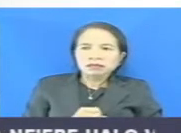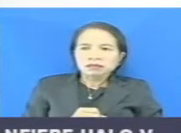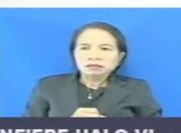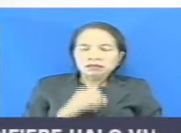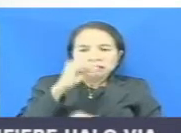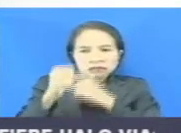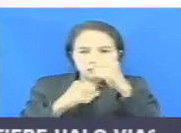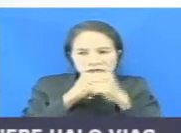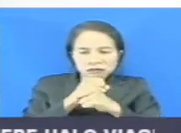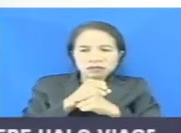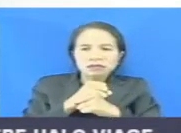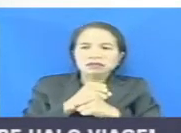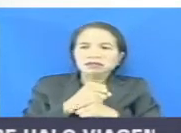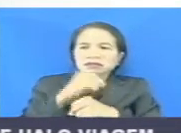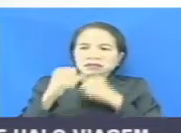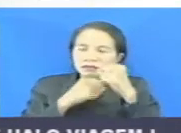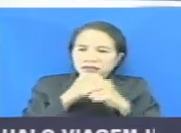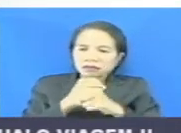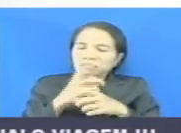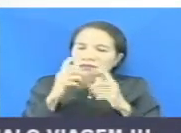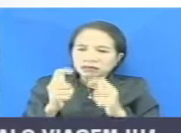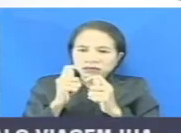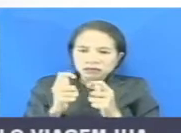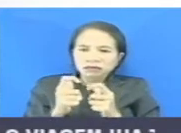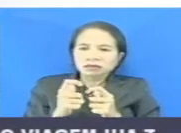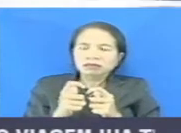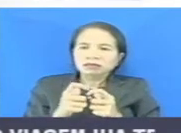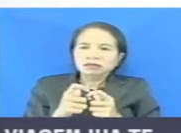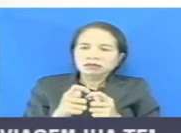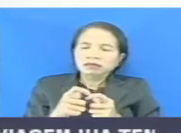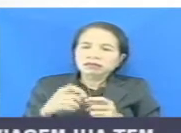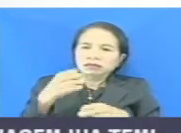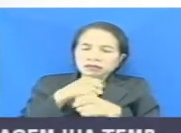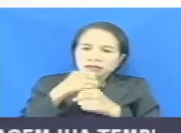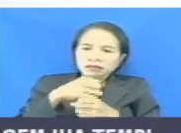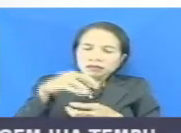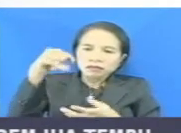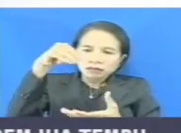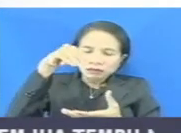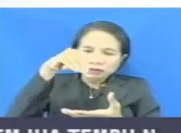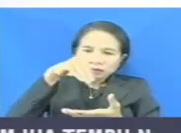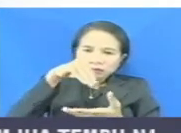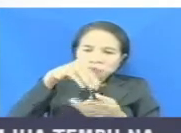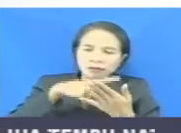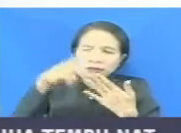kada tina o kada tempo ne koko atu hamusu programa nomus muda sirne